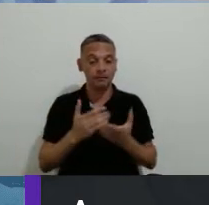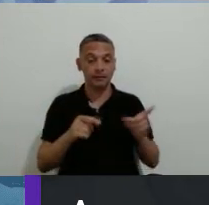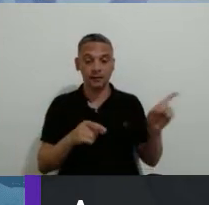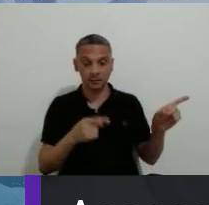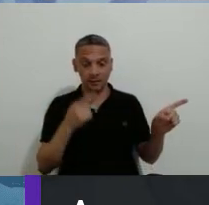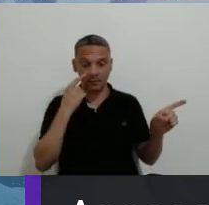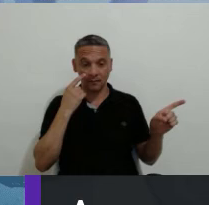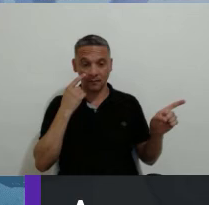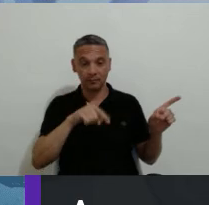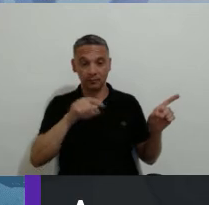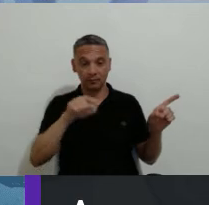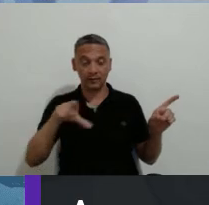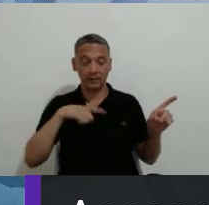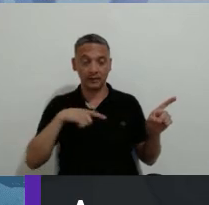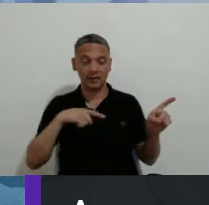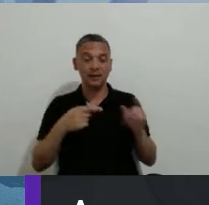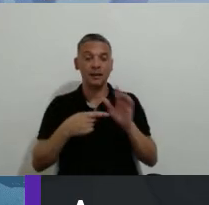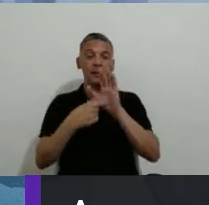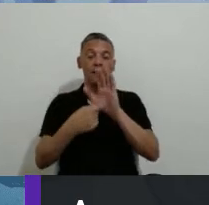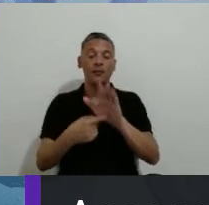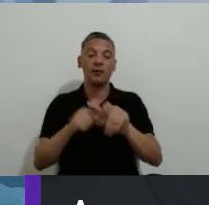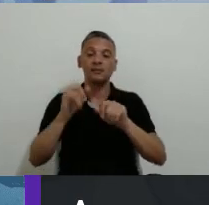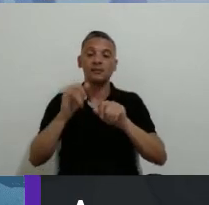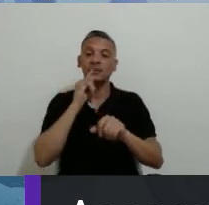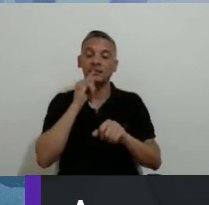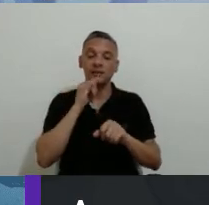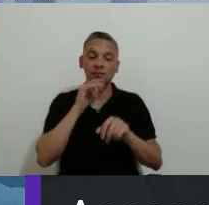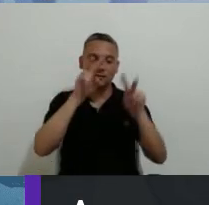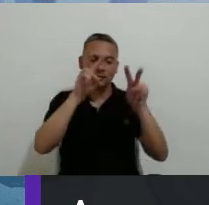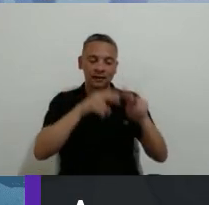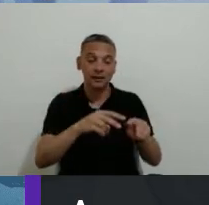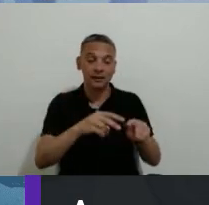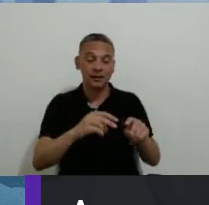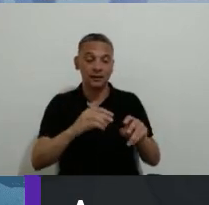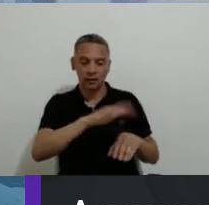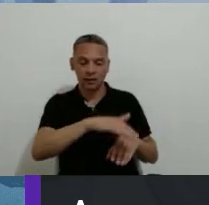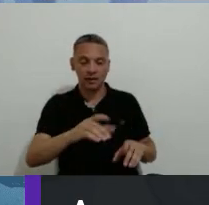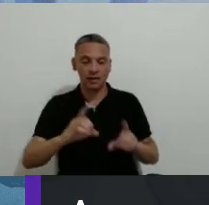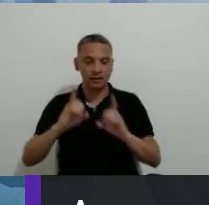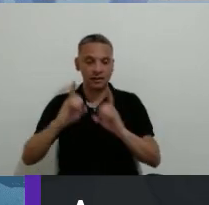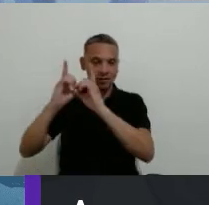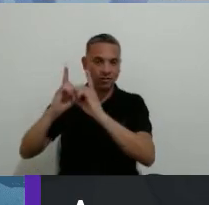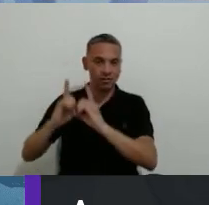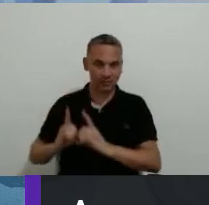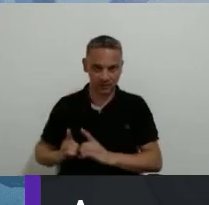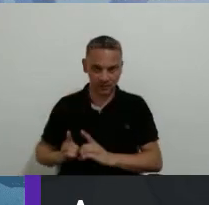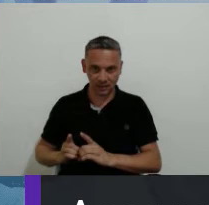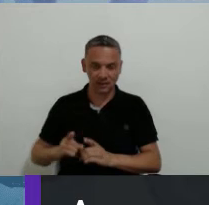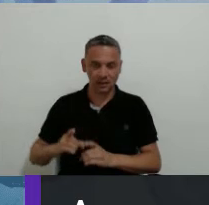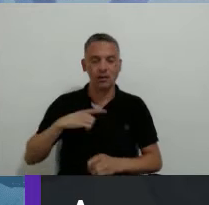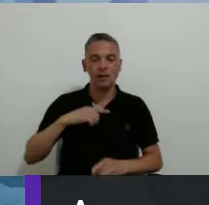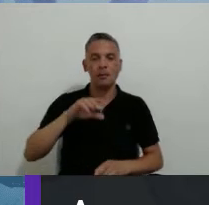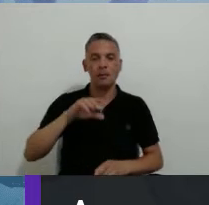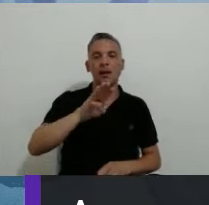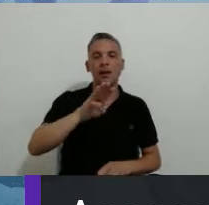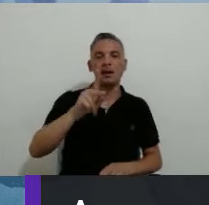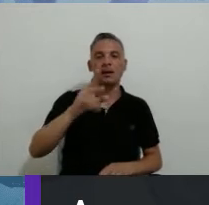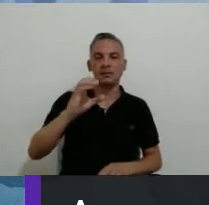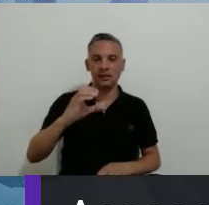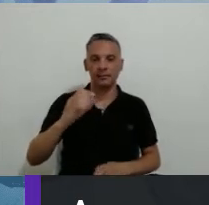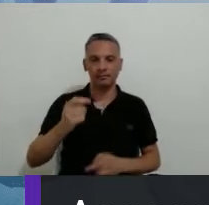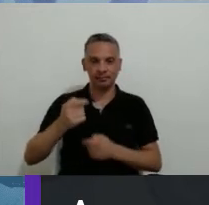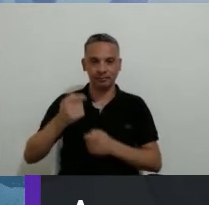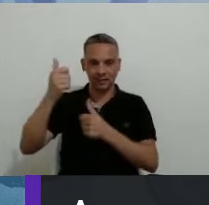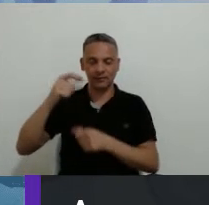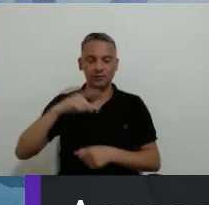por exemplo, que coloca um olhar sobre as crianças com deficiência, nesse caso as crianças beneficiárias do BPC, e nos permite ver quanto por